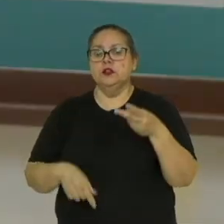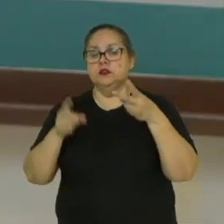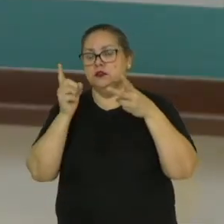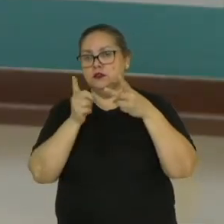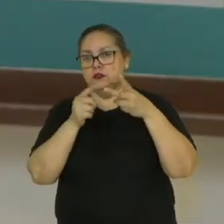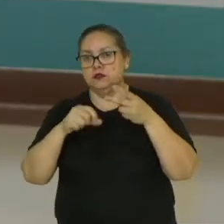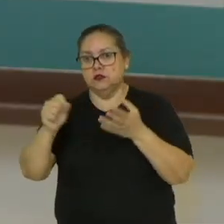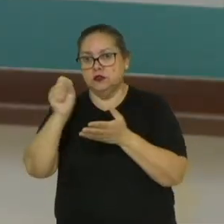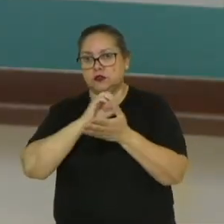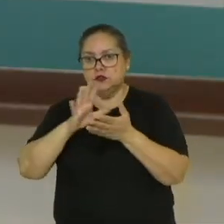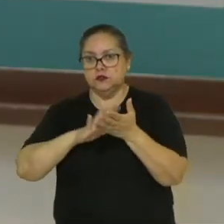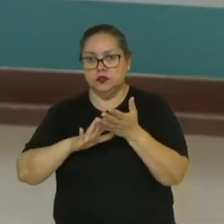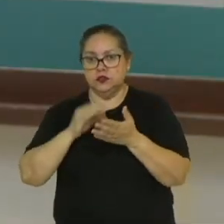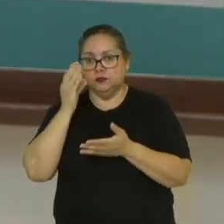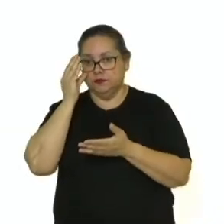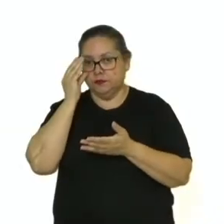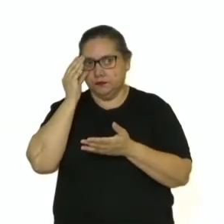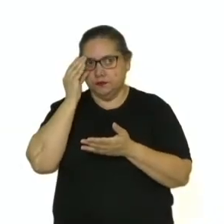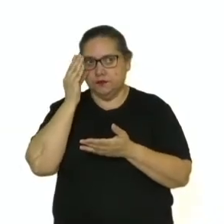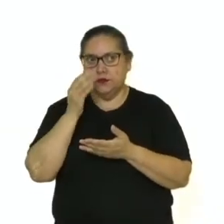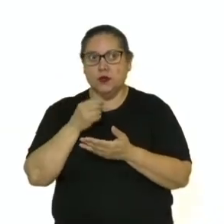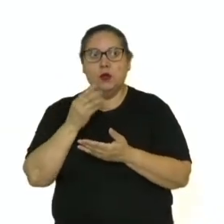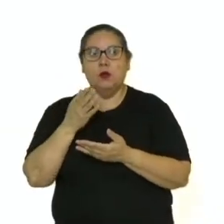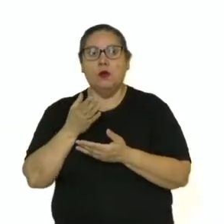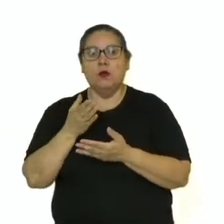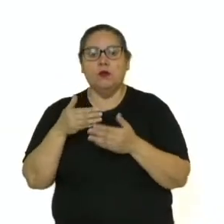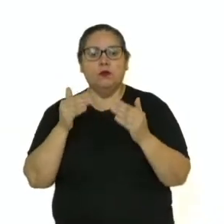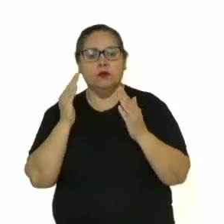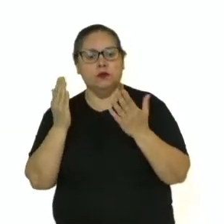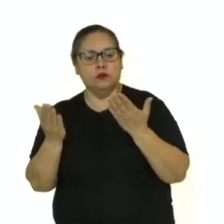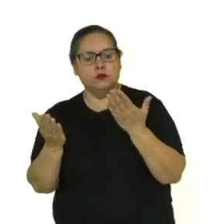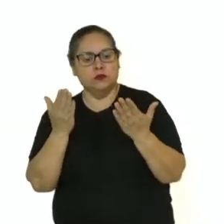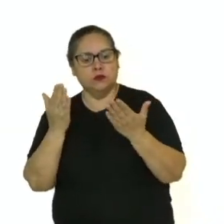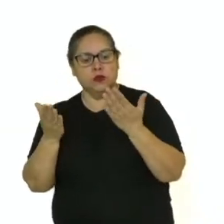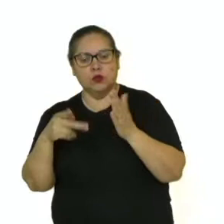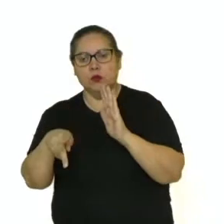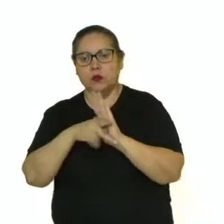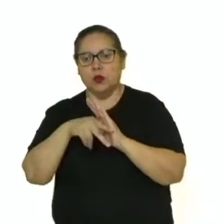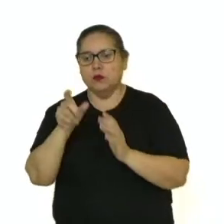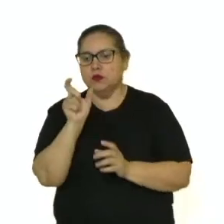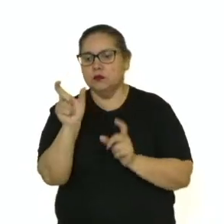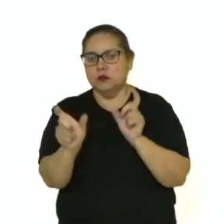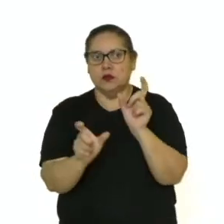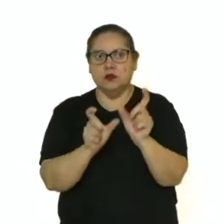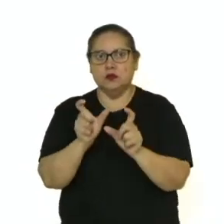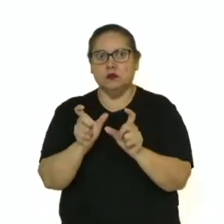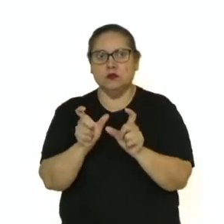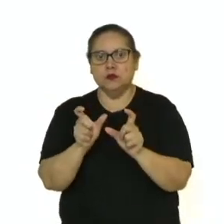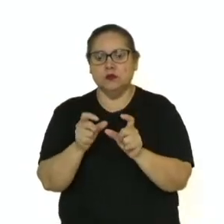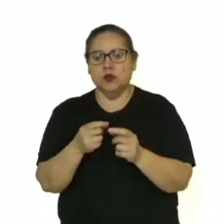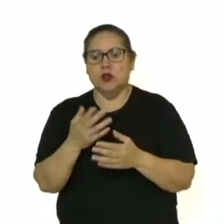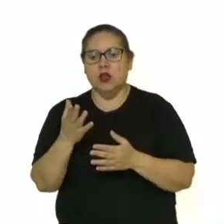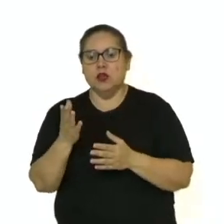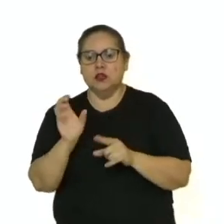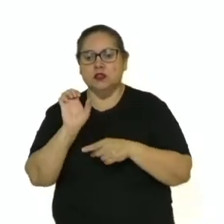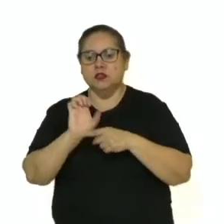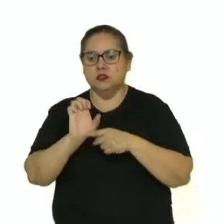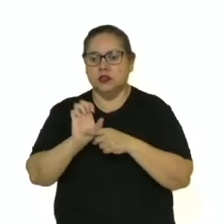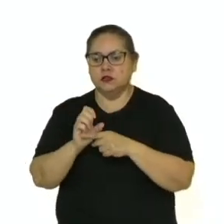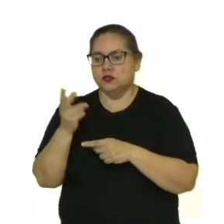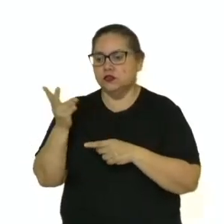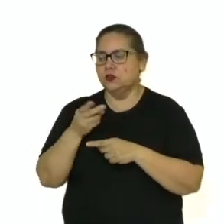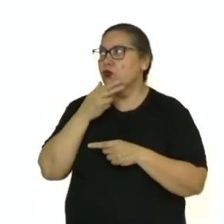mais uma atividade aí, pessoal? Compare, utilizando suas próprias palavras, as concepções de Estado segundo